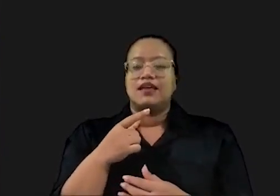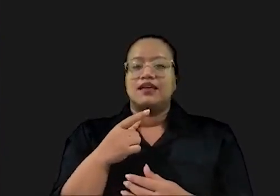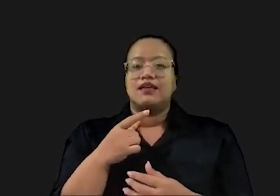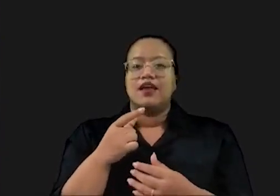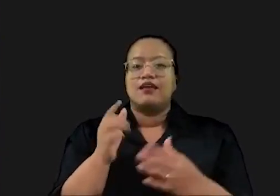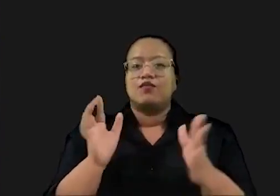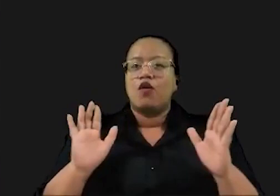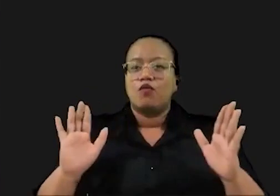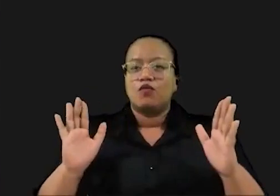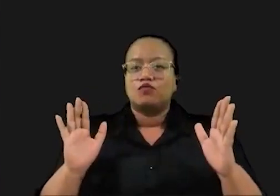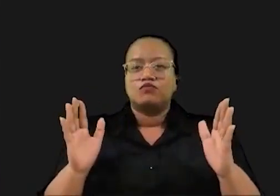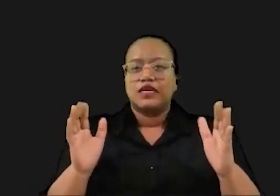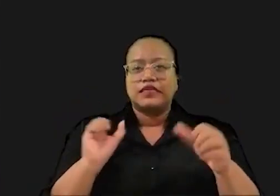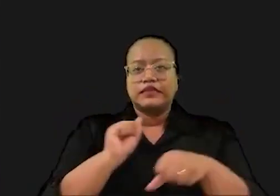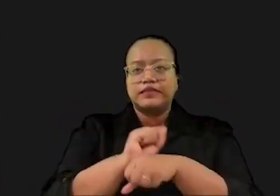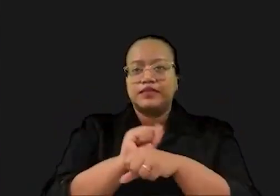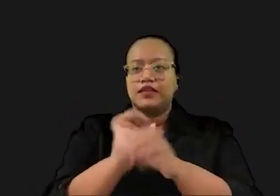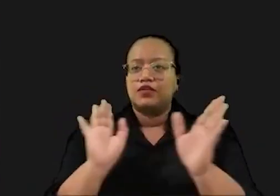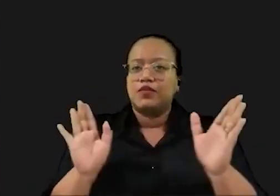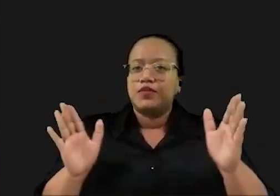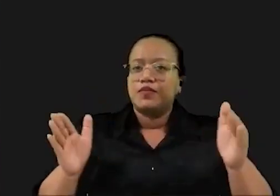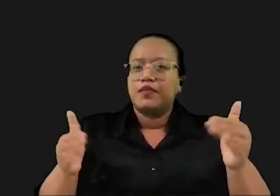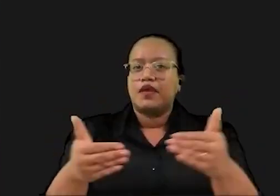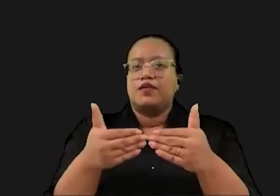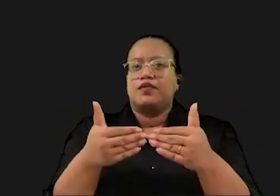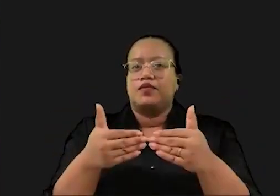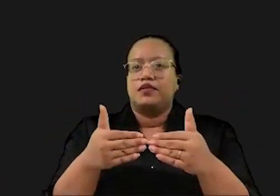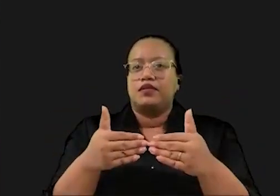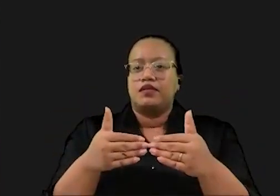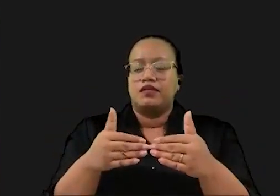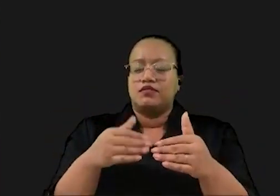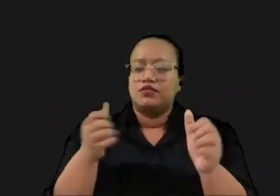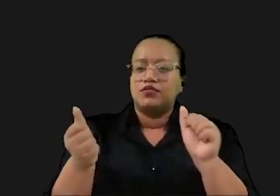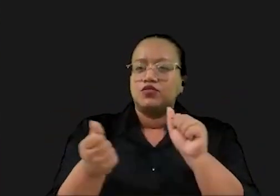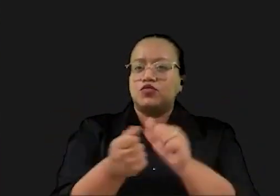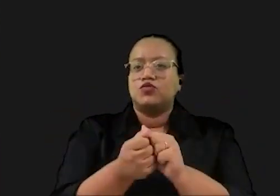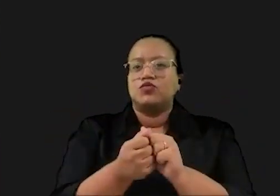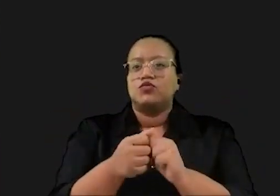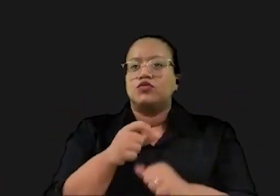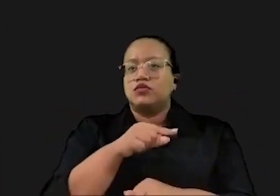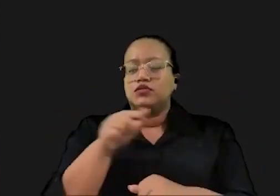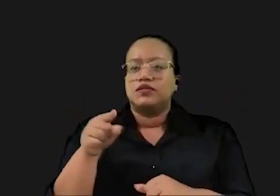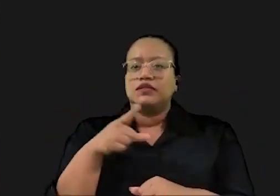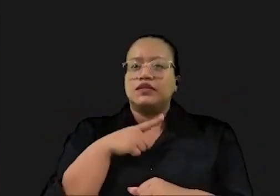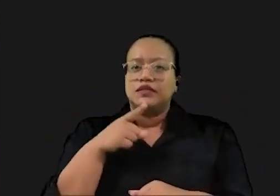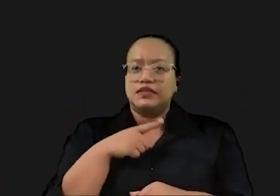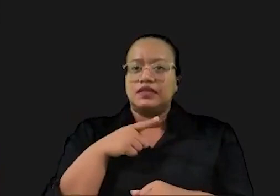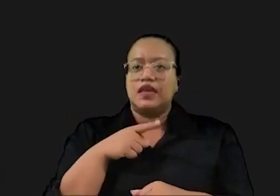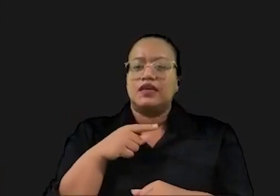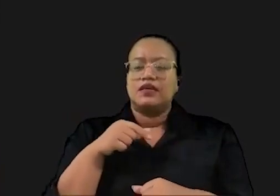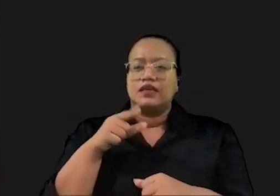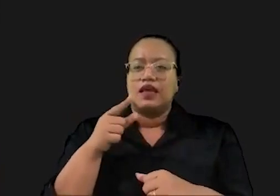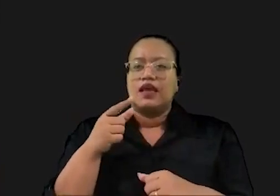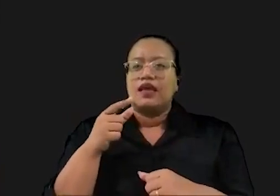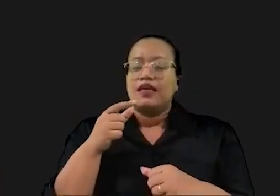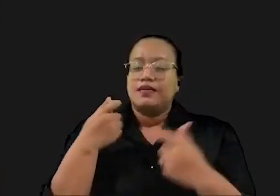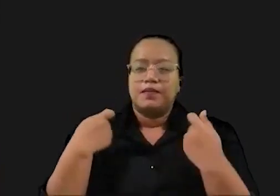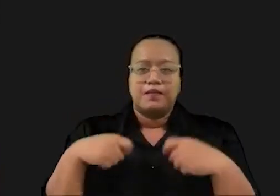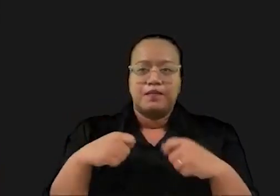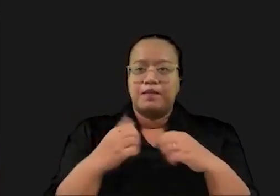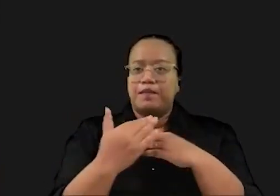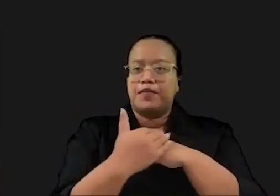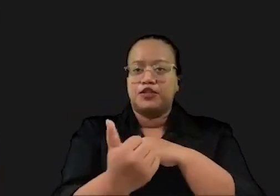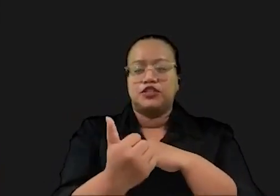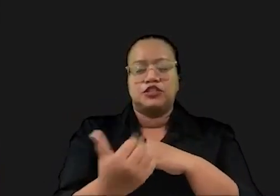juntar nessa missão aí, que onde você está, realmente, Daldice, conte comigo, é um exemplo. Eu sei que eu